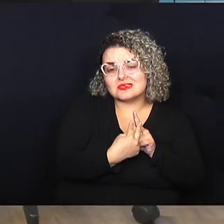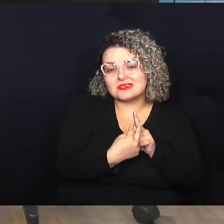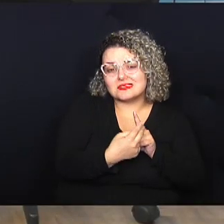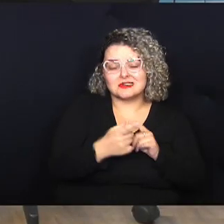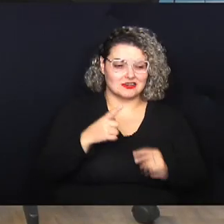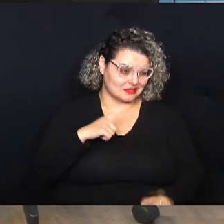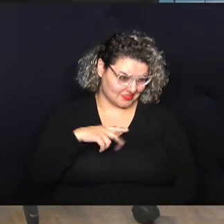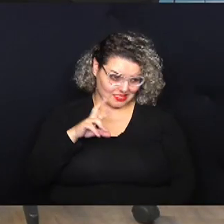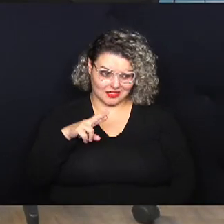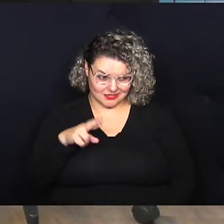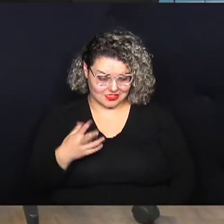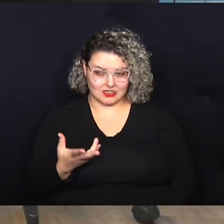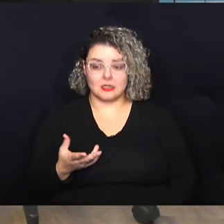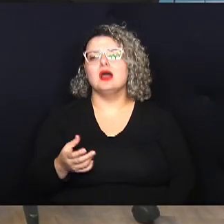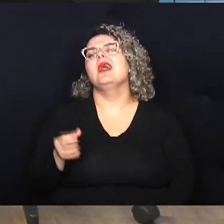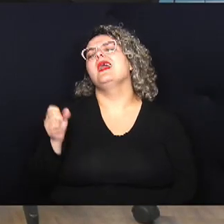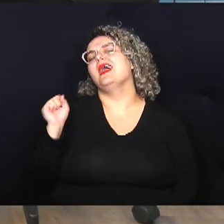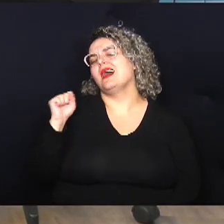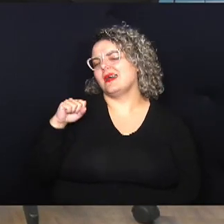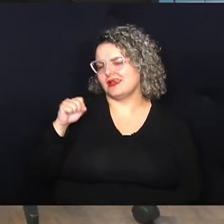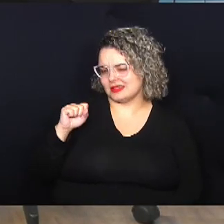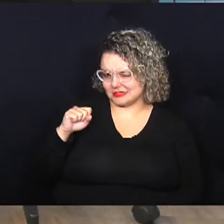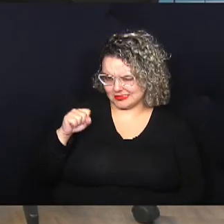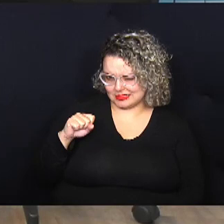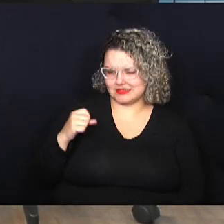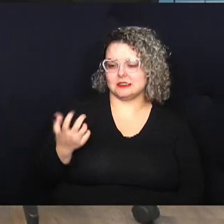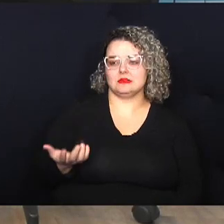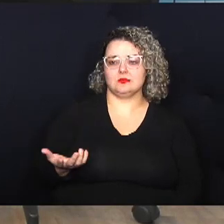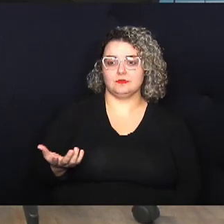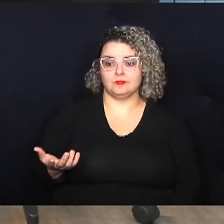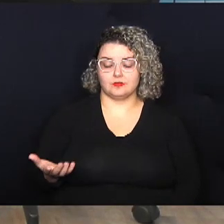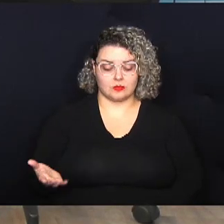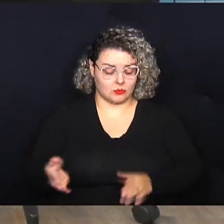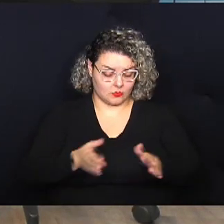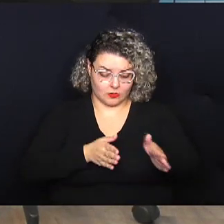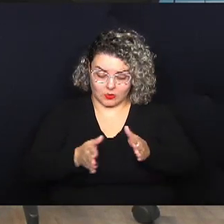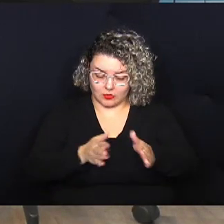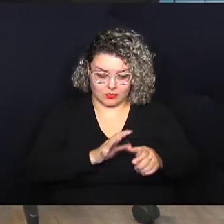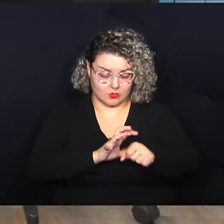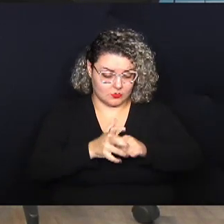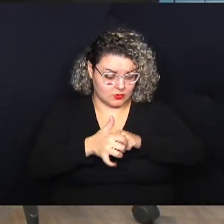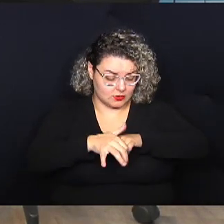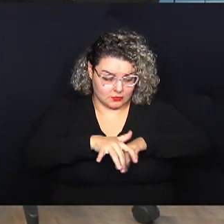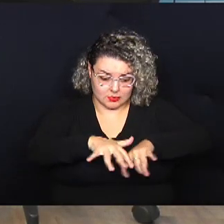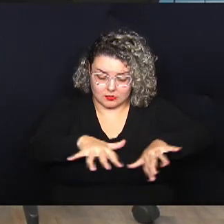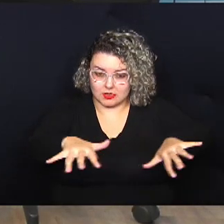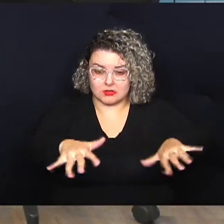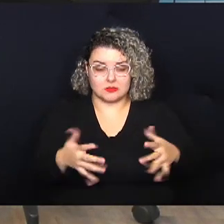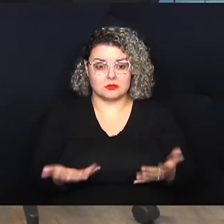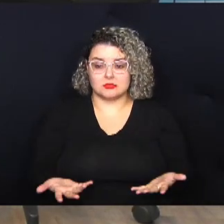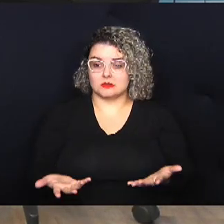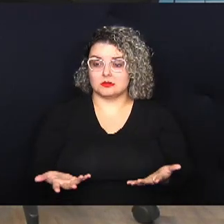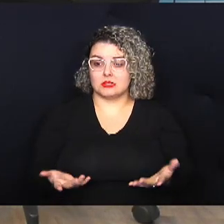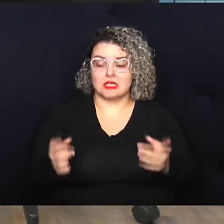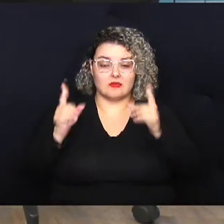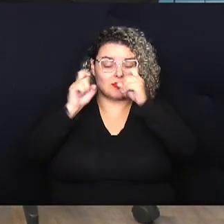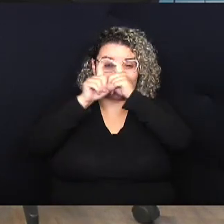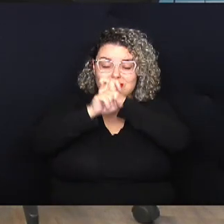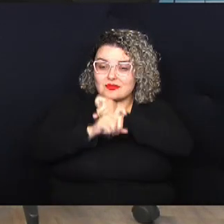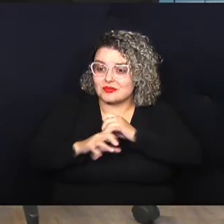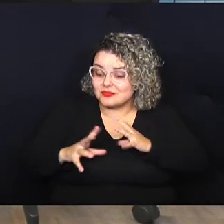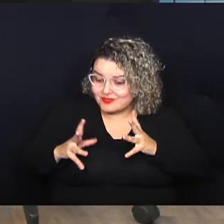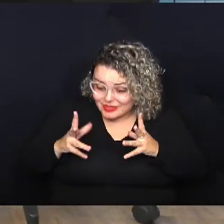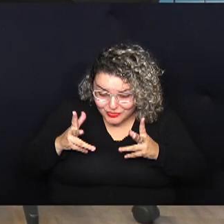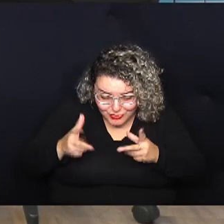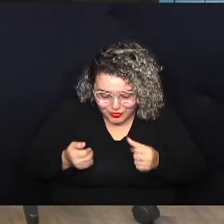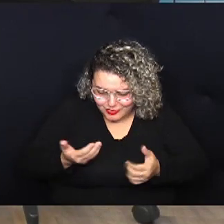para isso? Tem, né? Hoje em dia passamos aí por uma pandemia mundial, né? E foi difícil para todos lidarem,